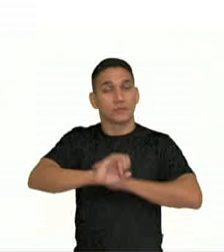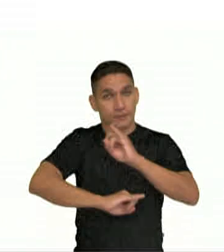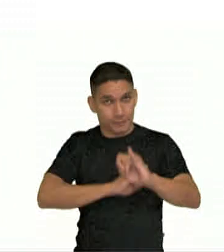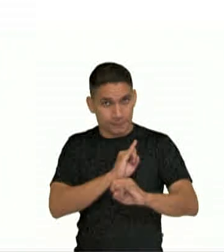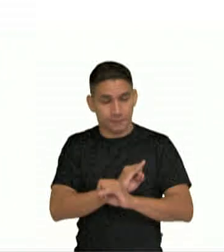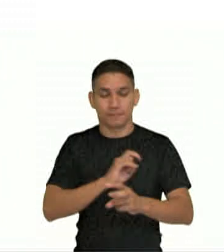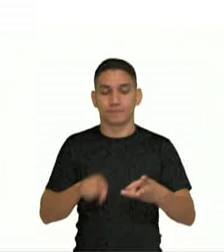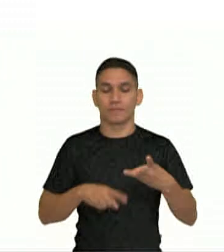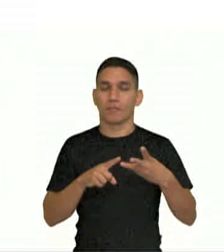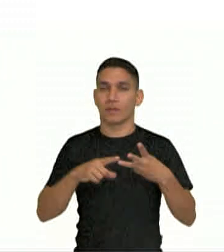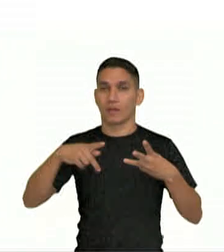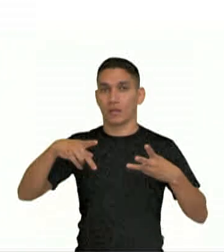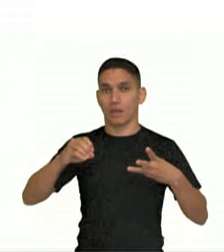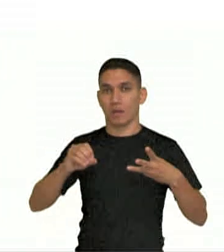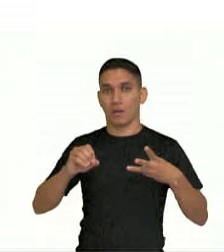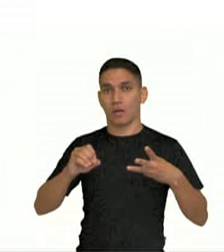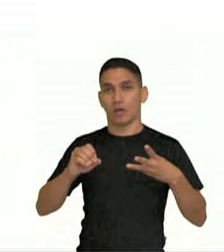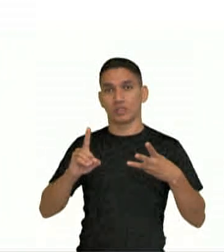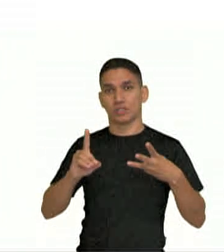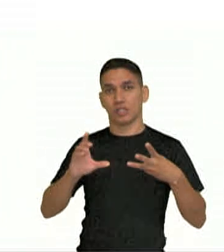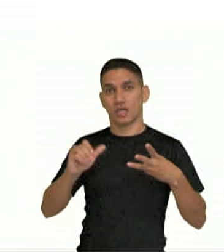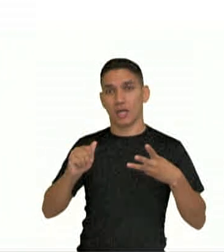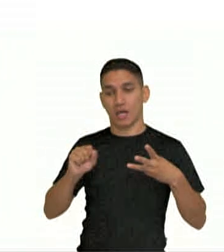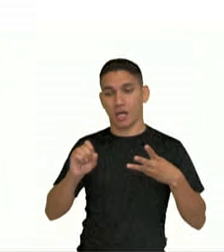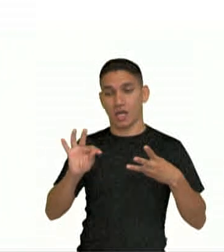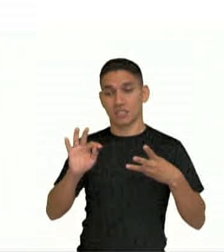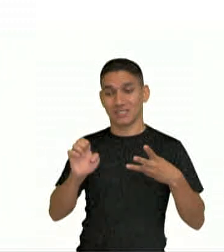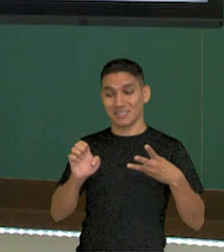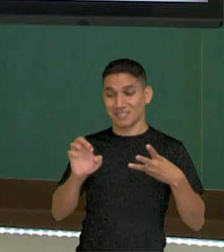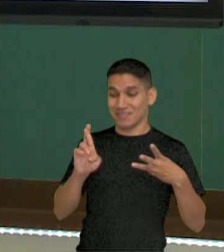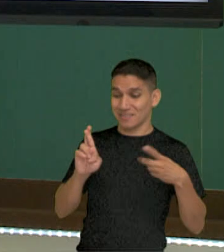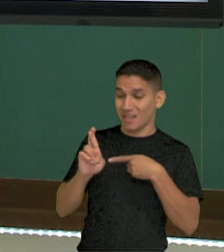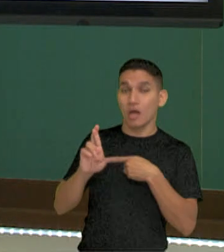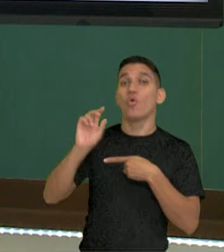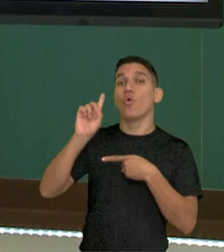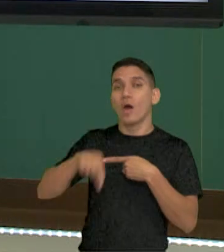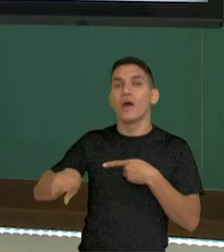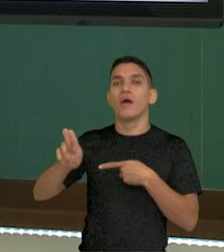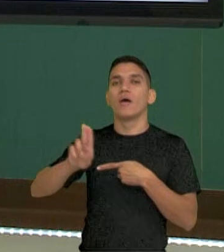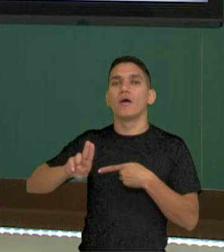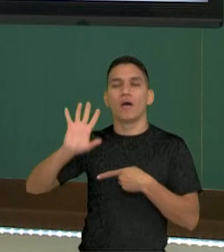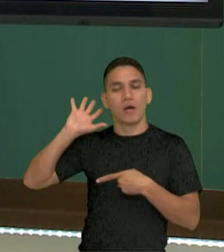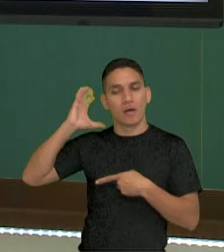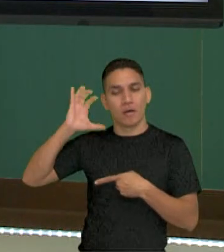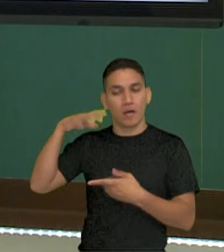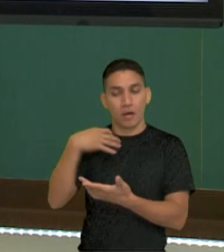E podcaster, aquele que produz o podcast, ok?